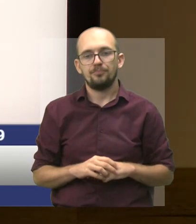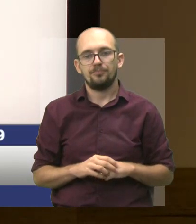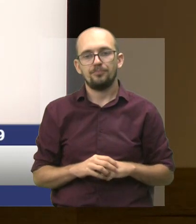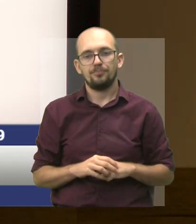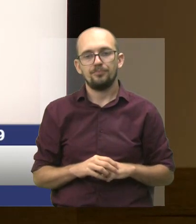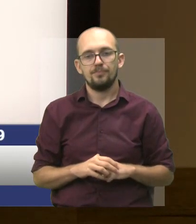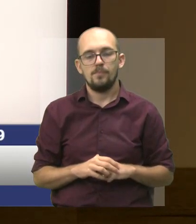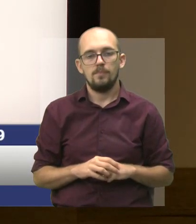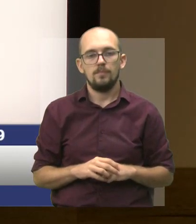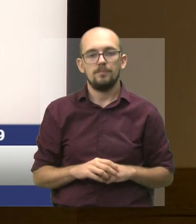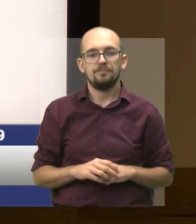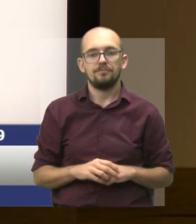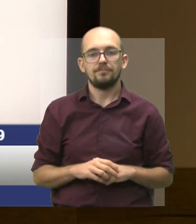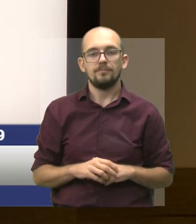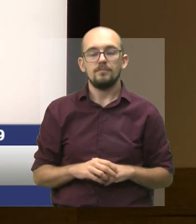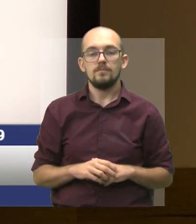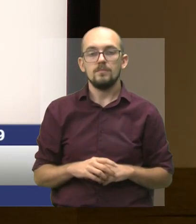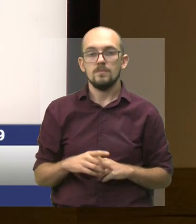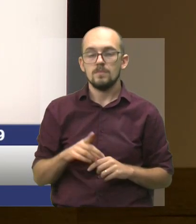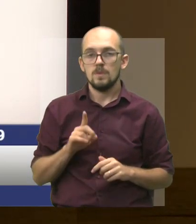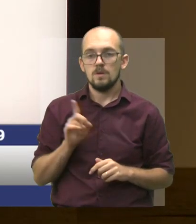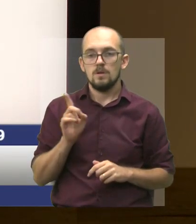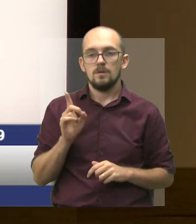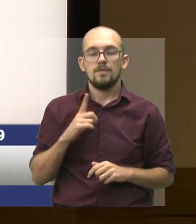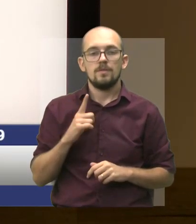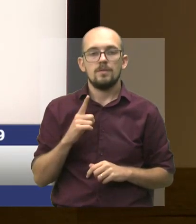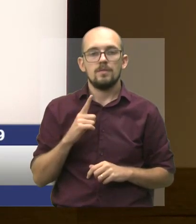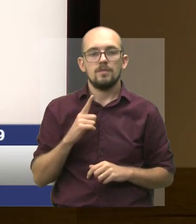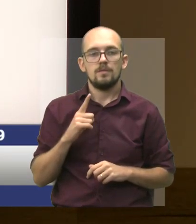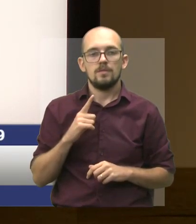E aí, aqui que nós temos a consolidada,